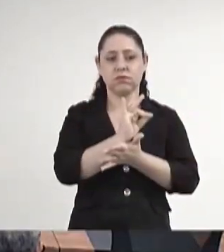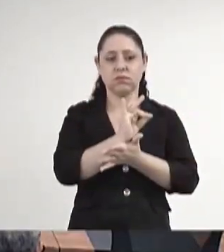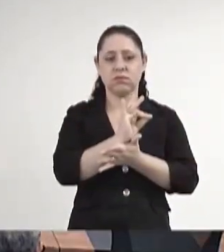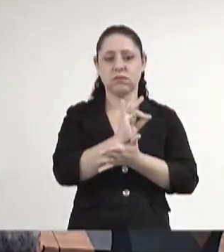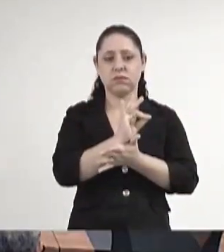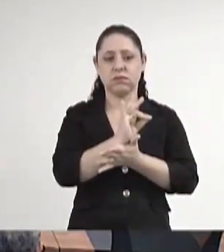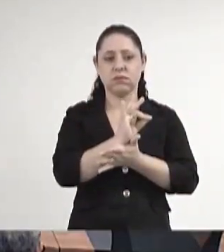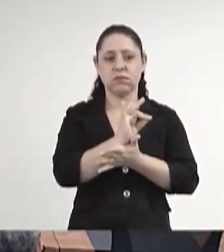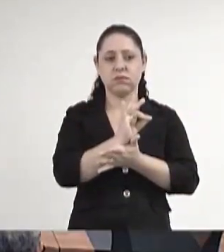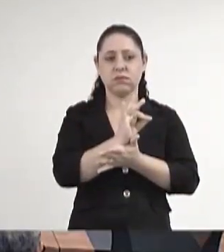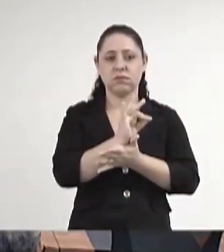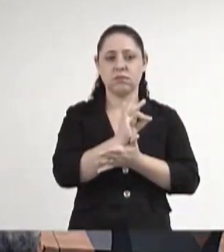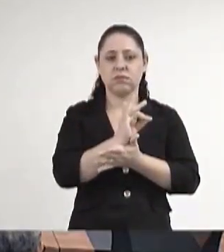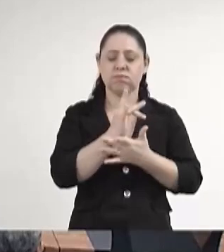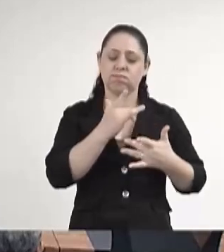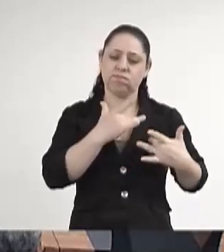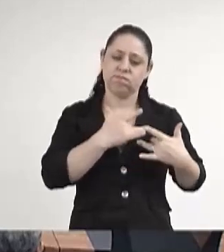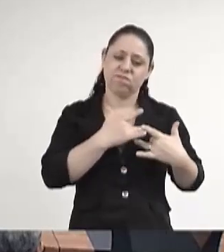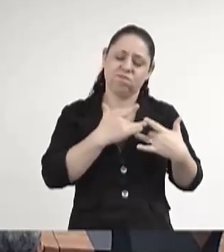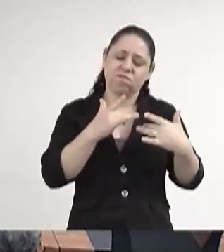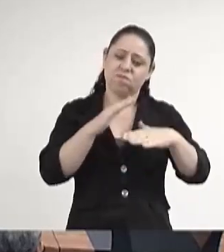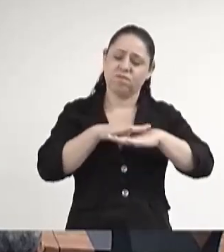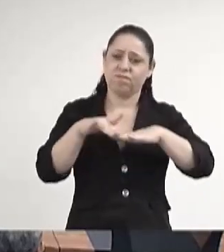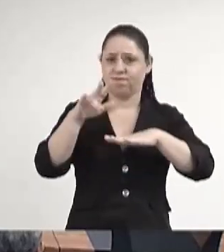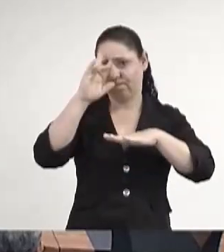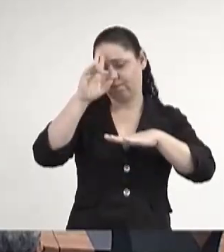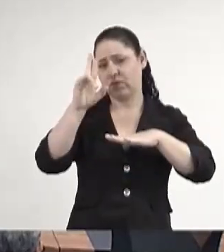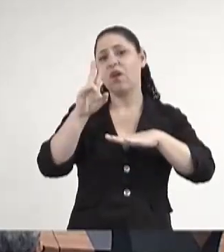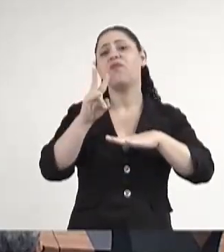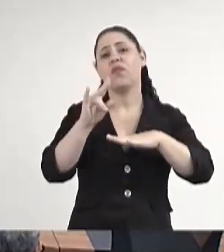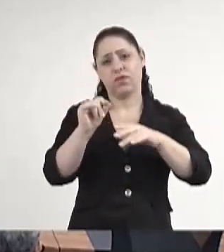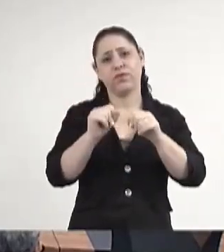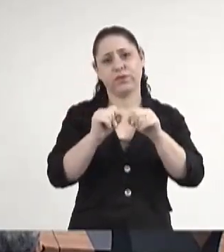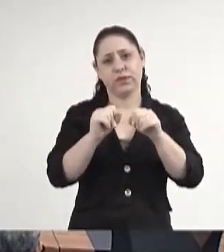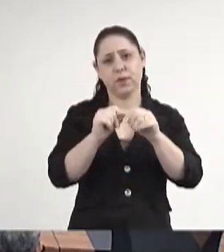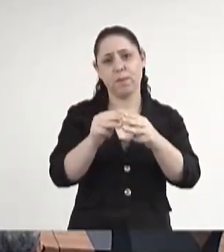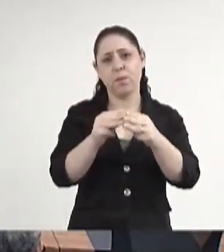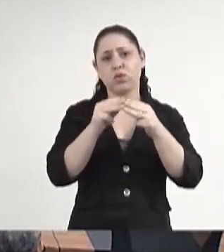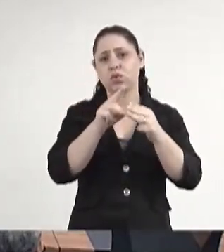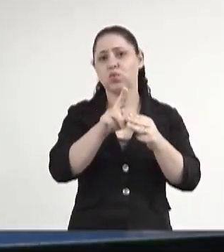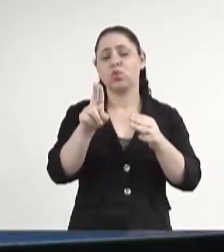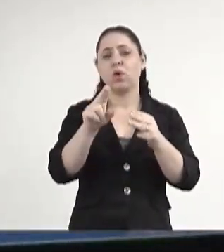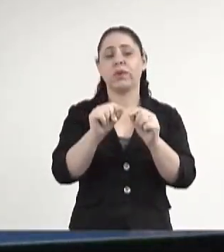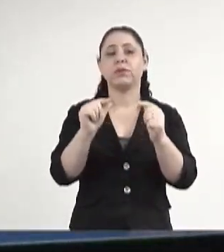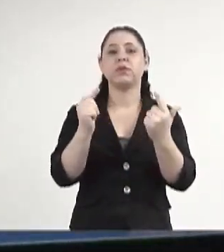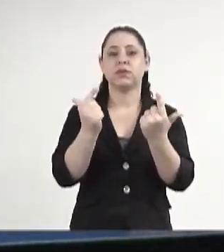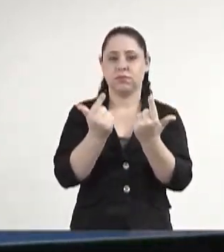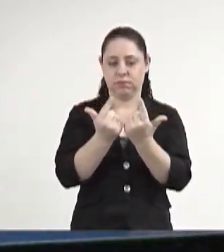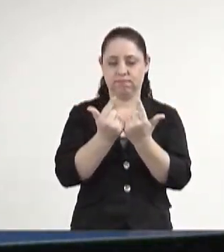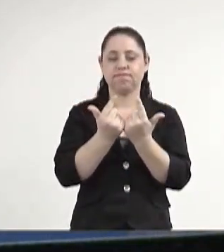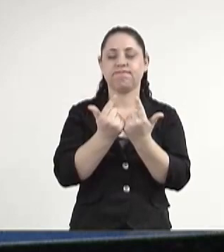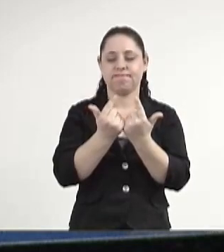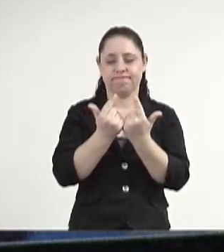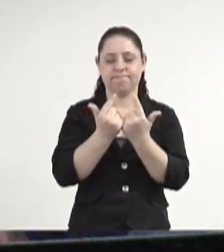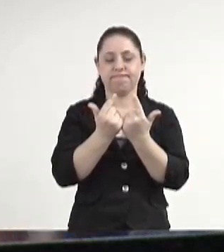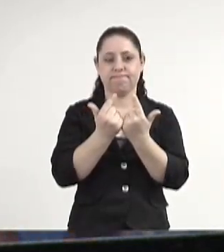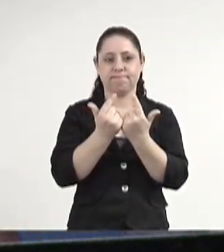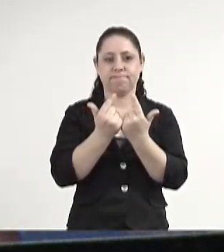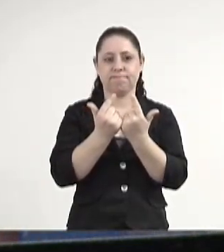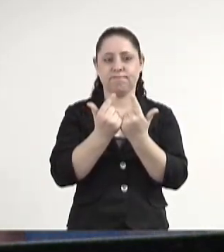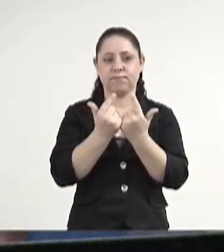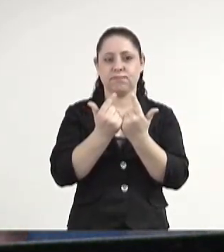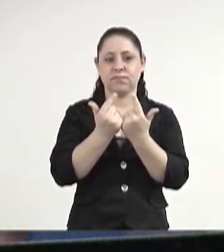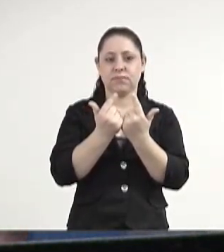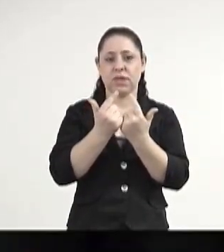registrar o nosso pesar aqui da mesa também, vamos fazer a moção em nome da